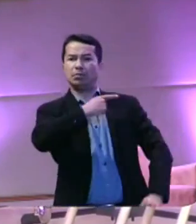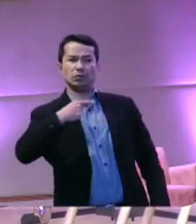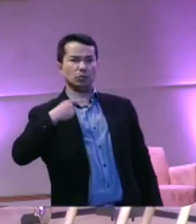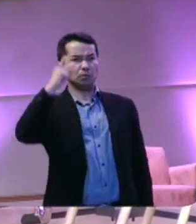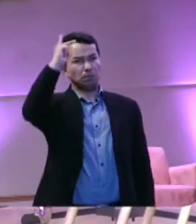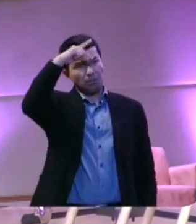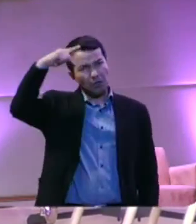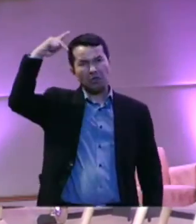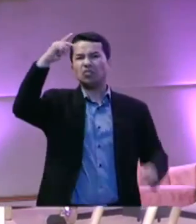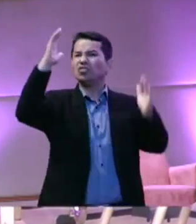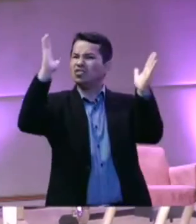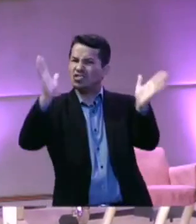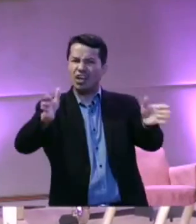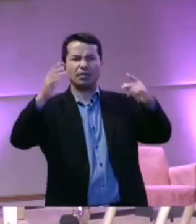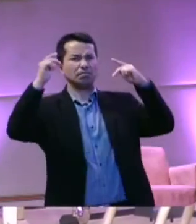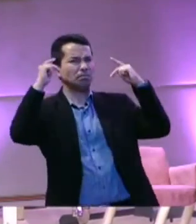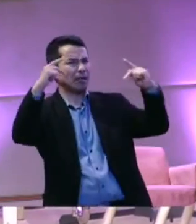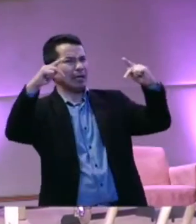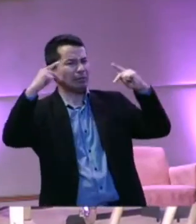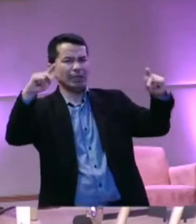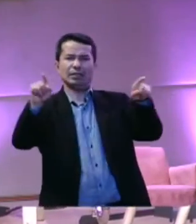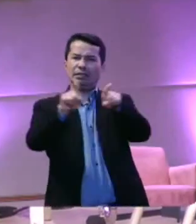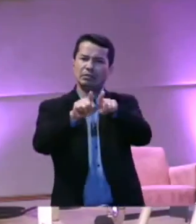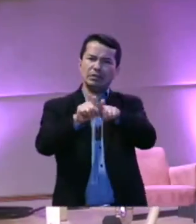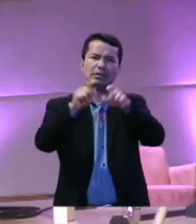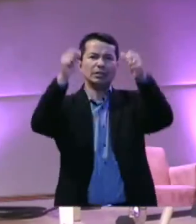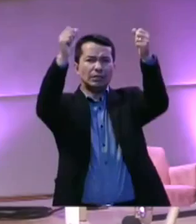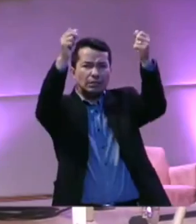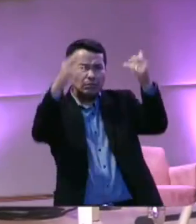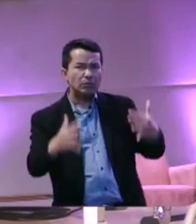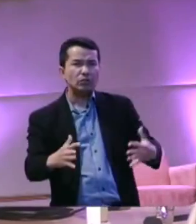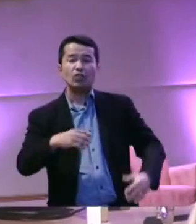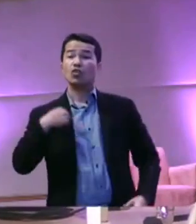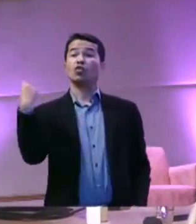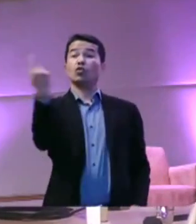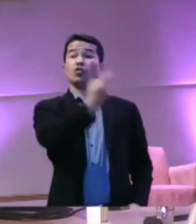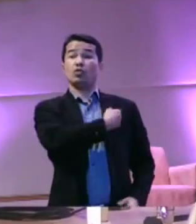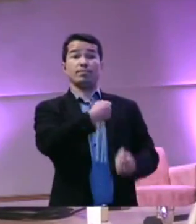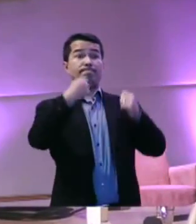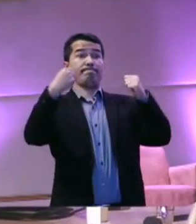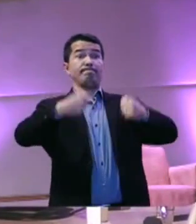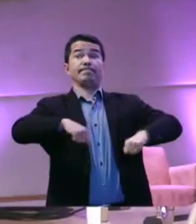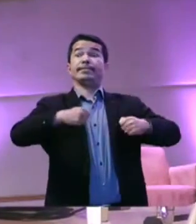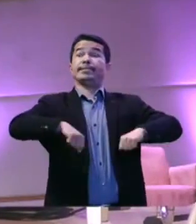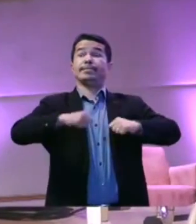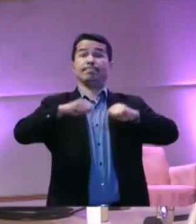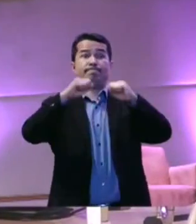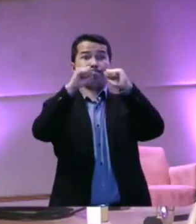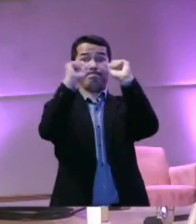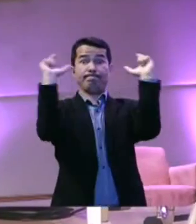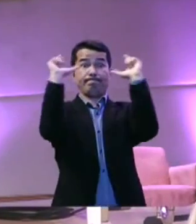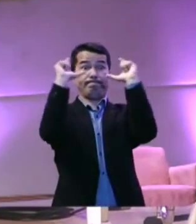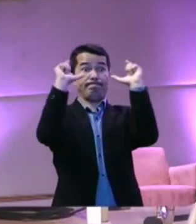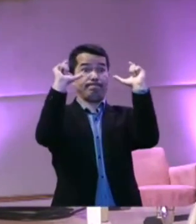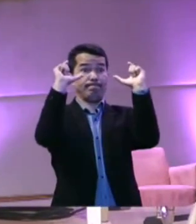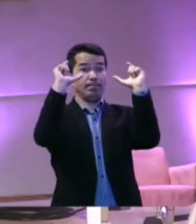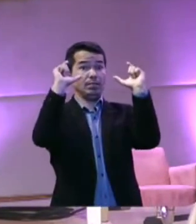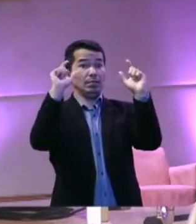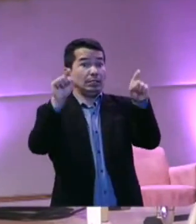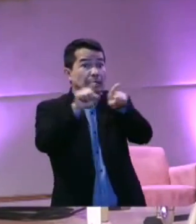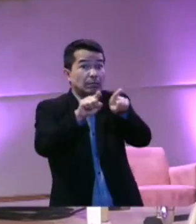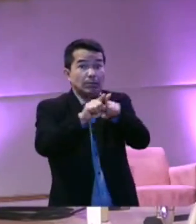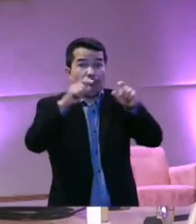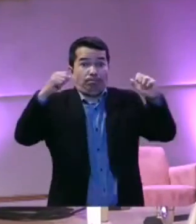várias reuniões, tem dito que nós precisamos estar atentos, sensíveis, para